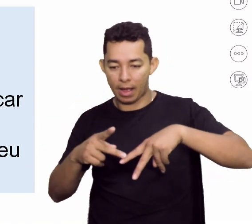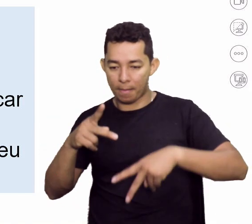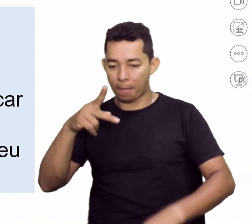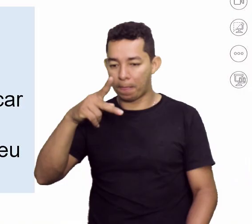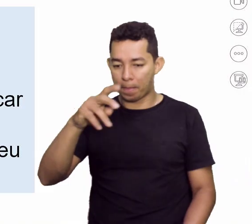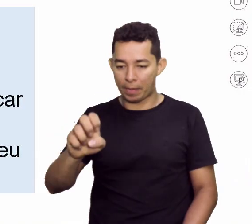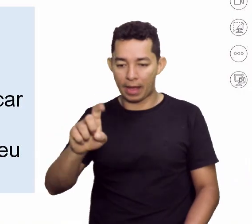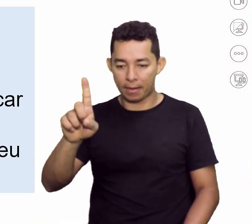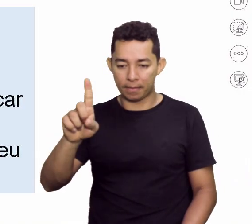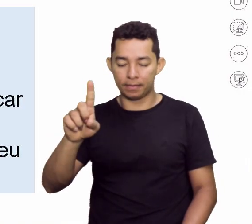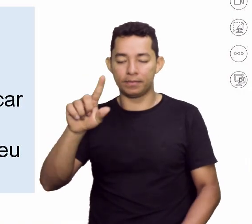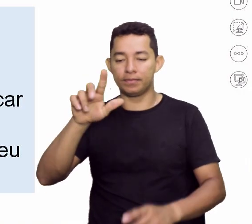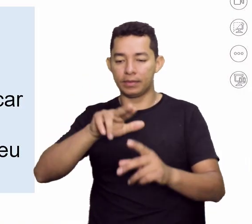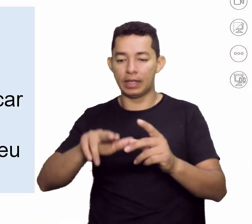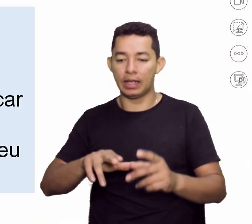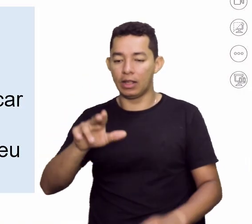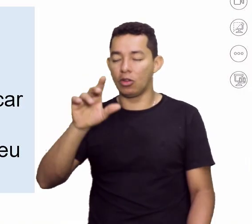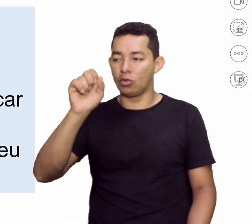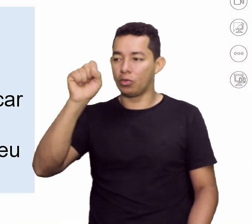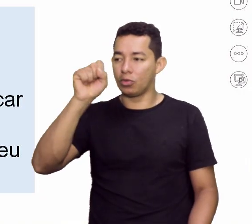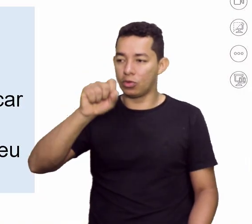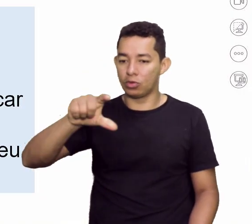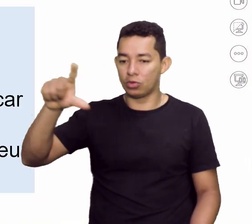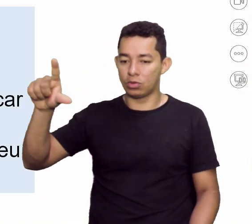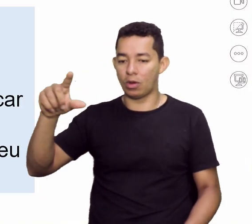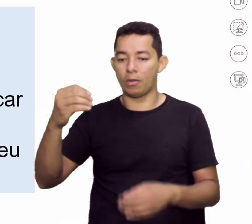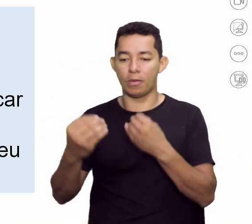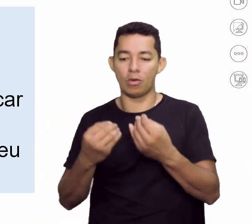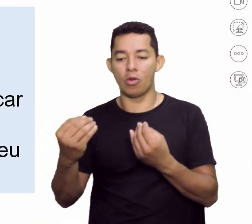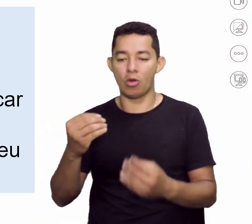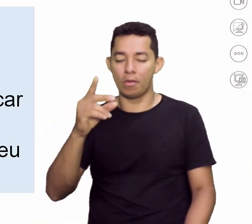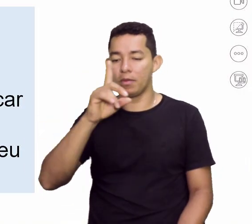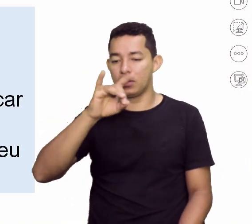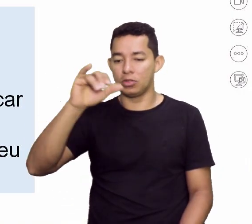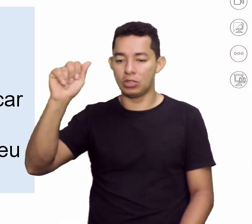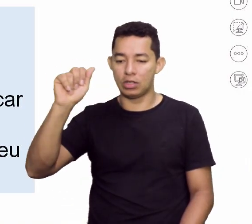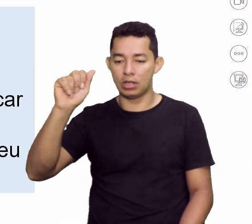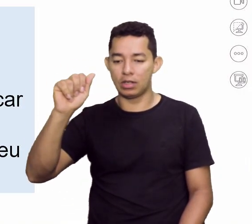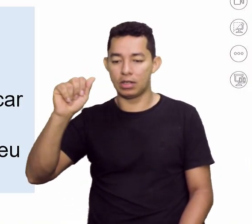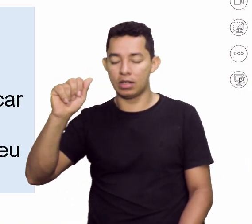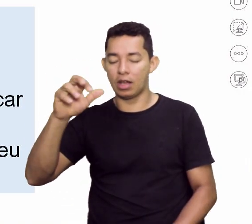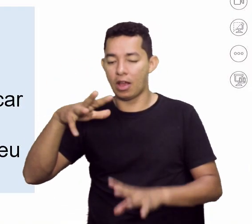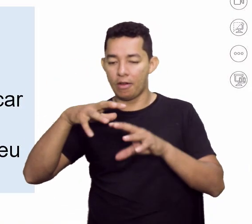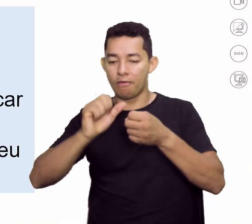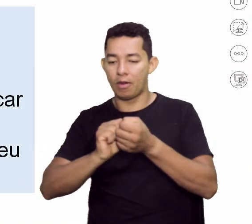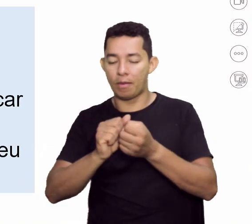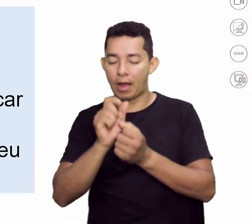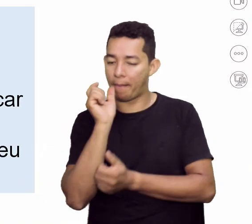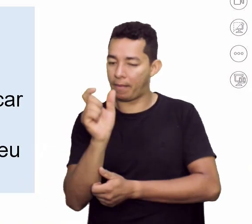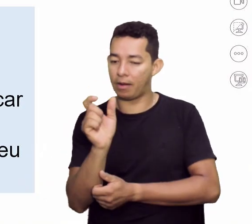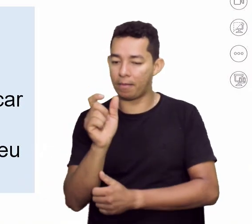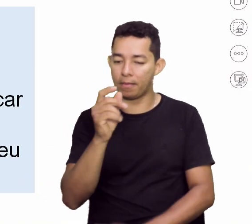e de um sol, lido como dia, formariam a palavra pedia,